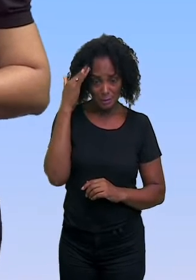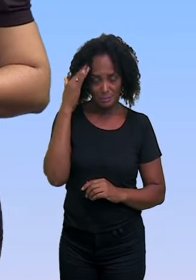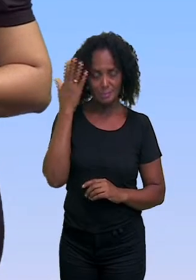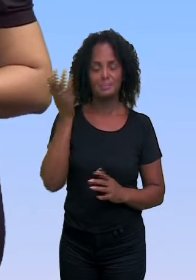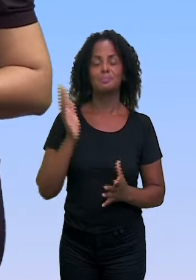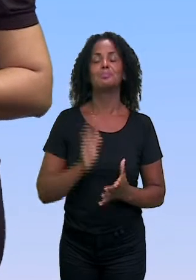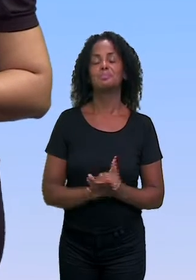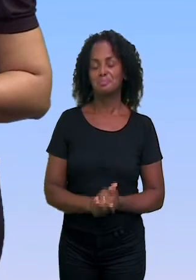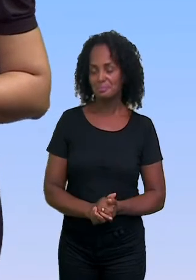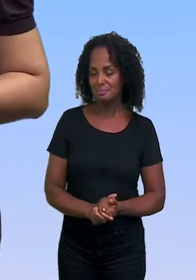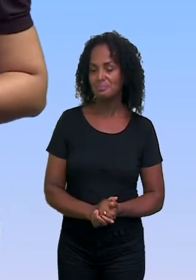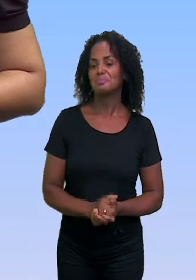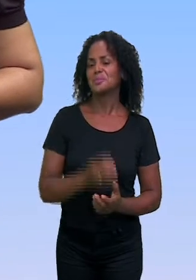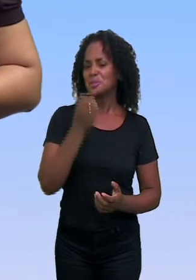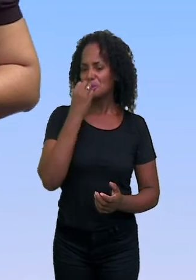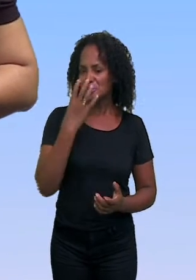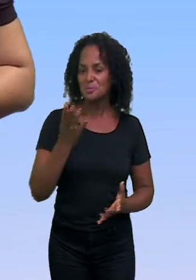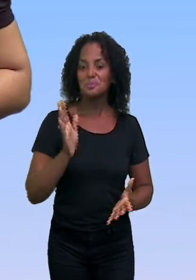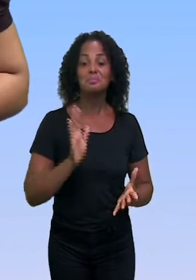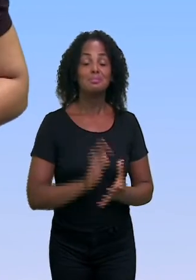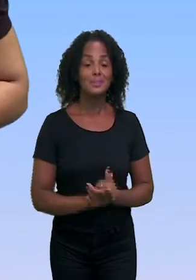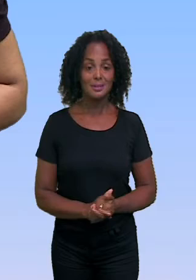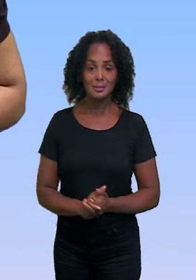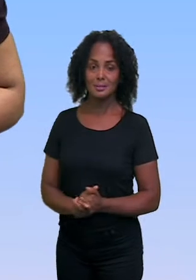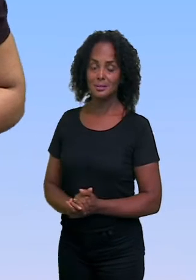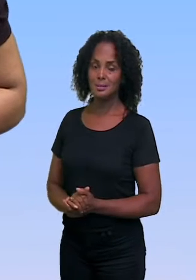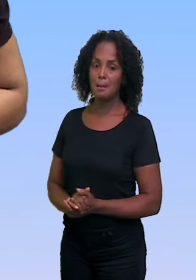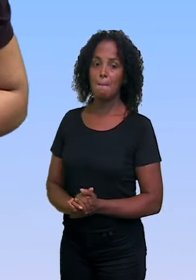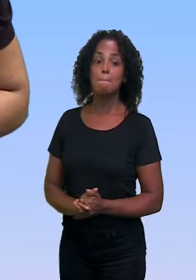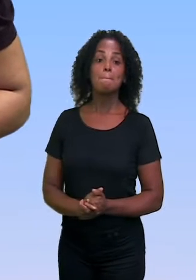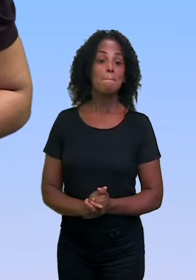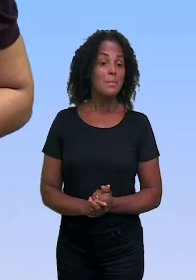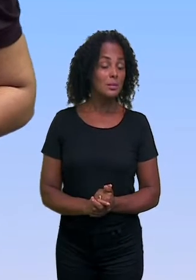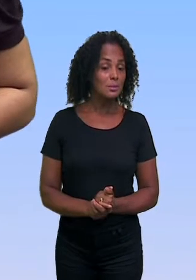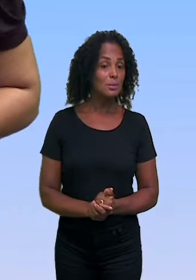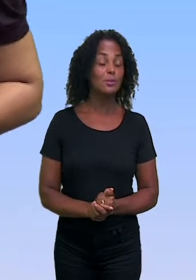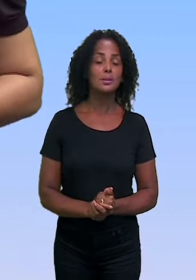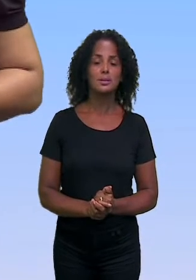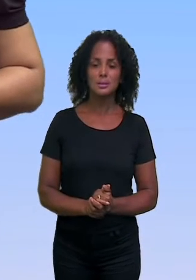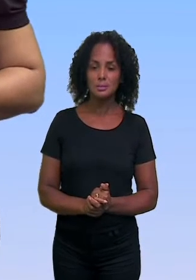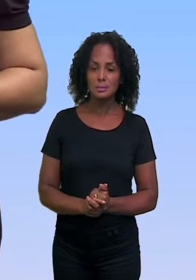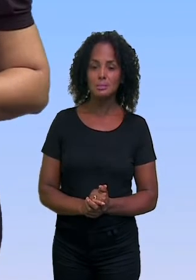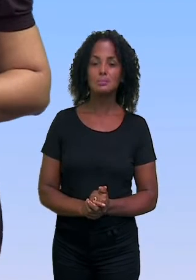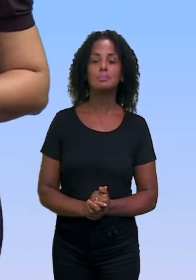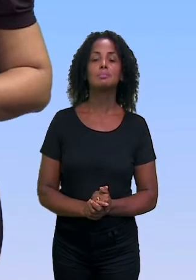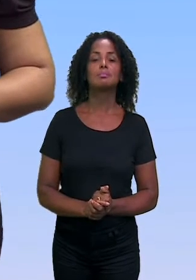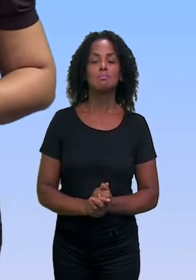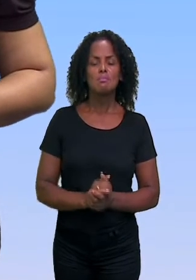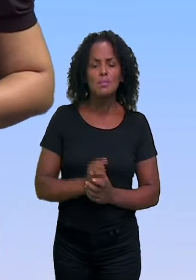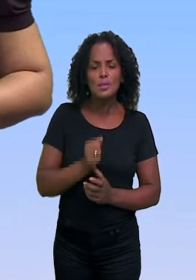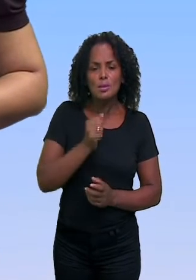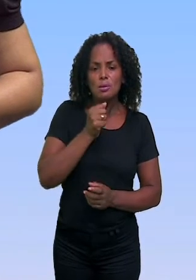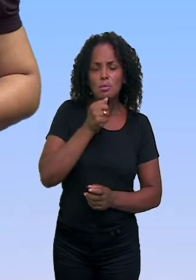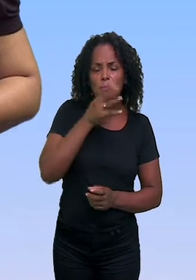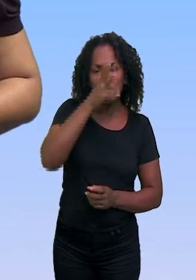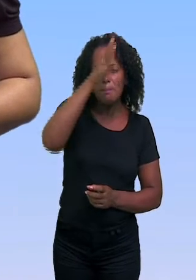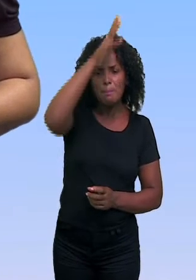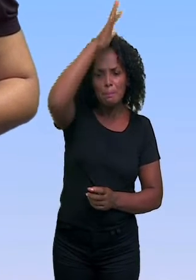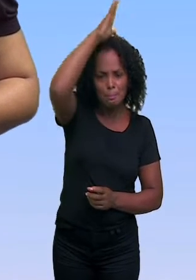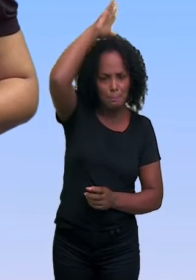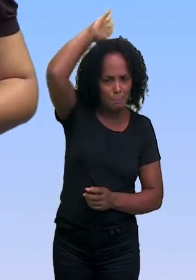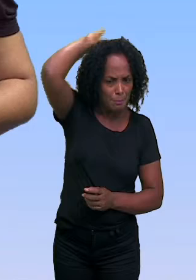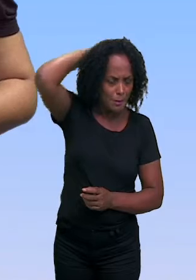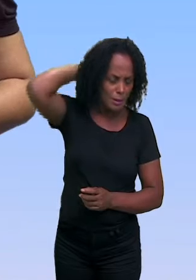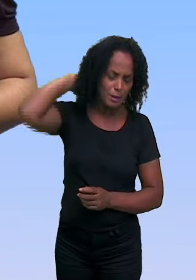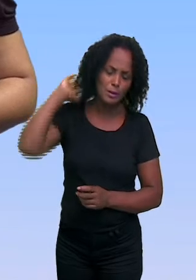e a muito bem né o corpo de bombeiro né o bombeiro então bombeiro